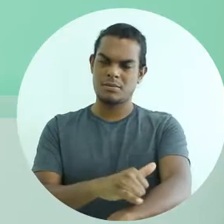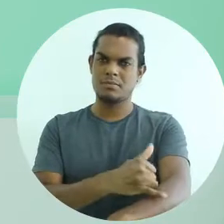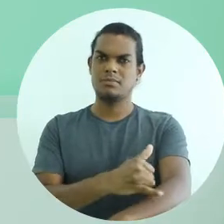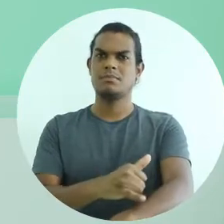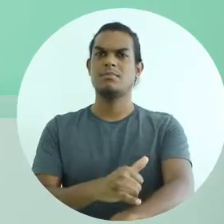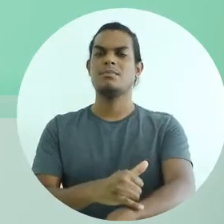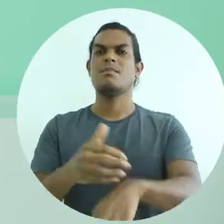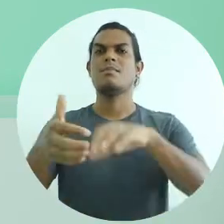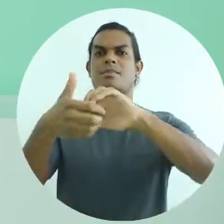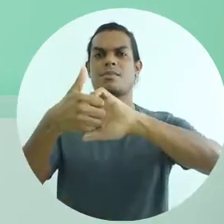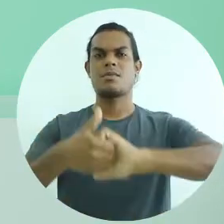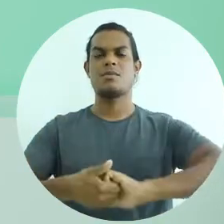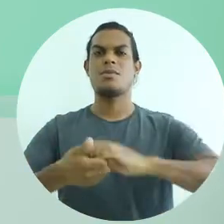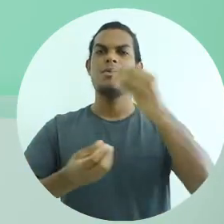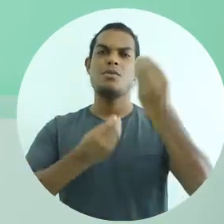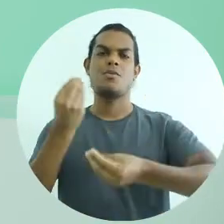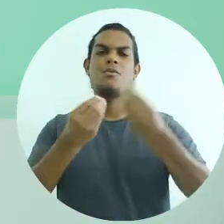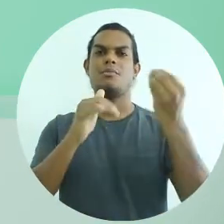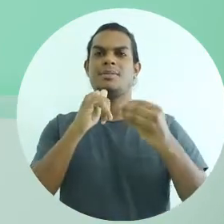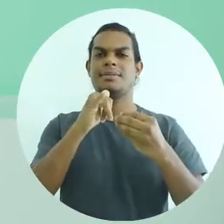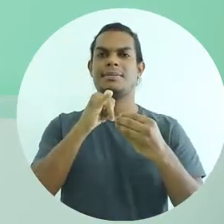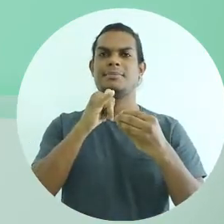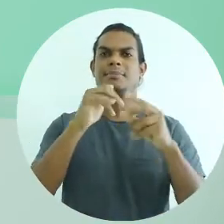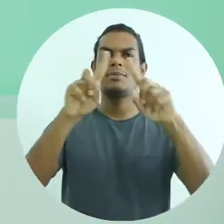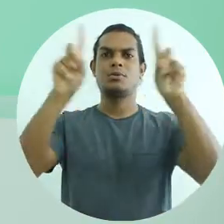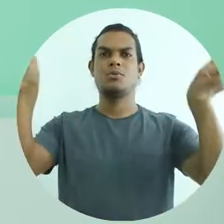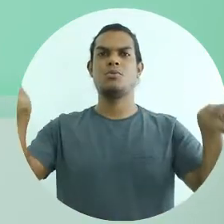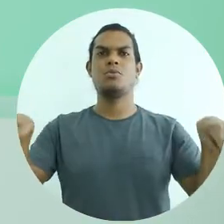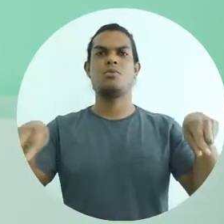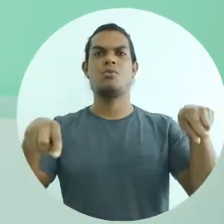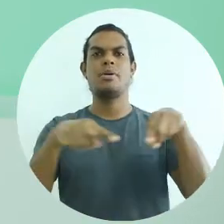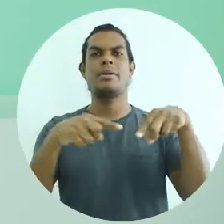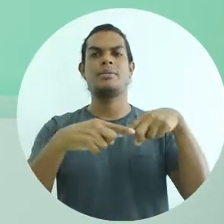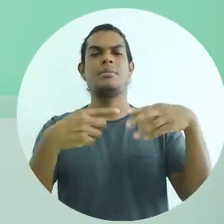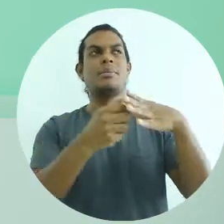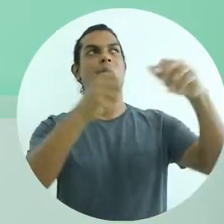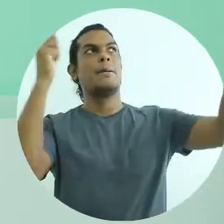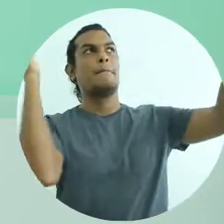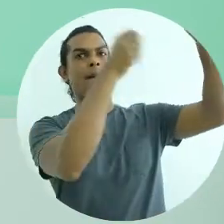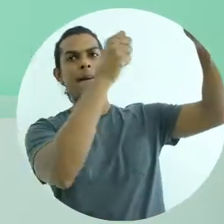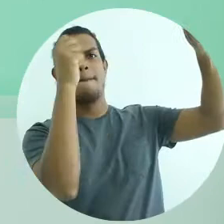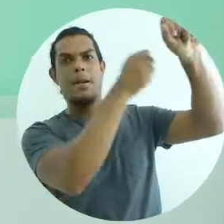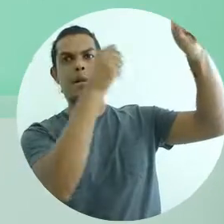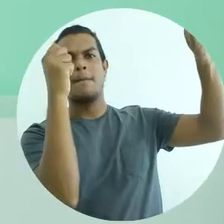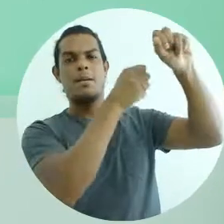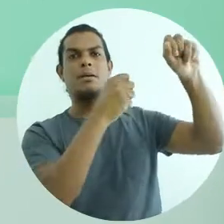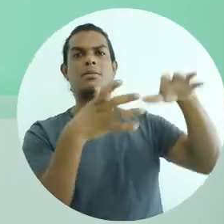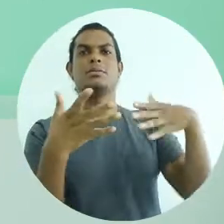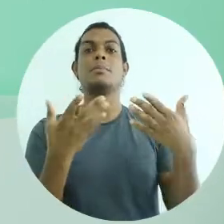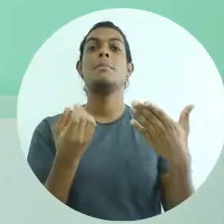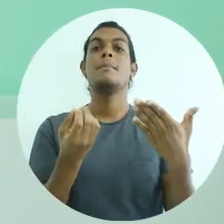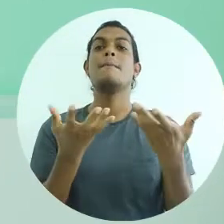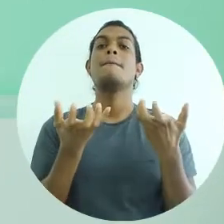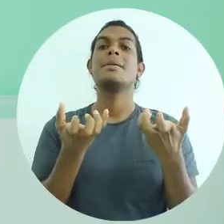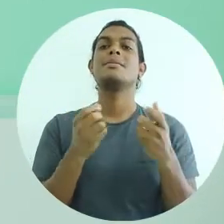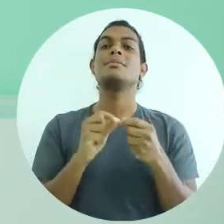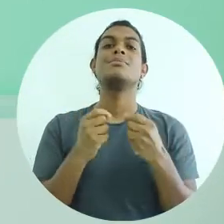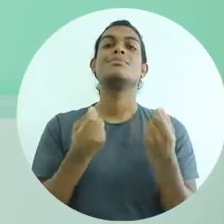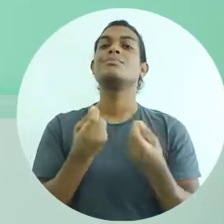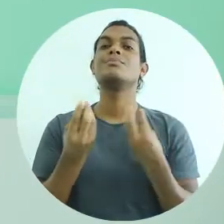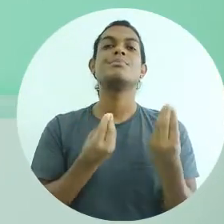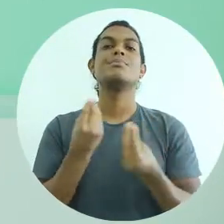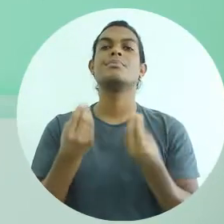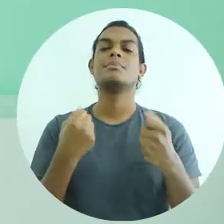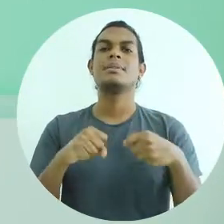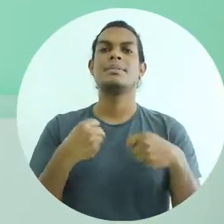manual, como prender um quadro na sua parede, você precisa de um martelo como uma ferramenta para auxiliar a sua atividade,